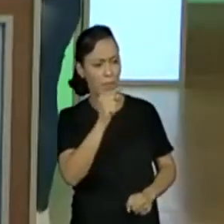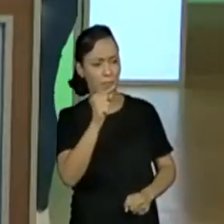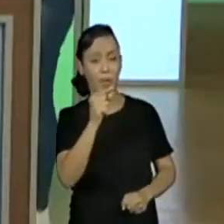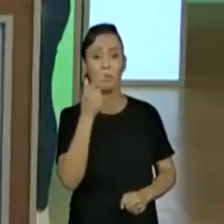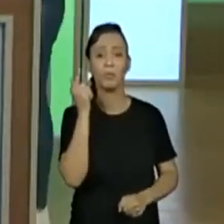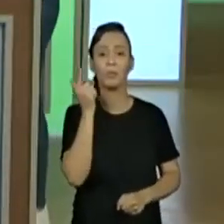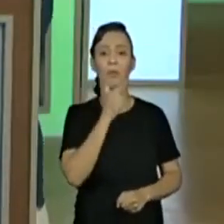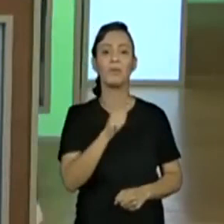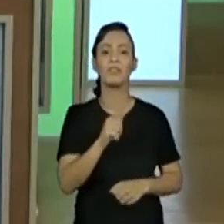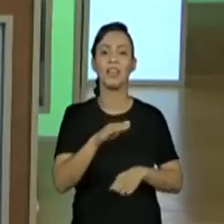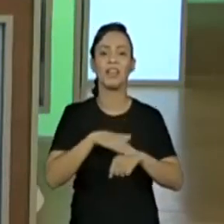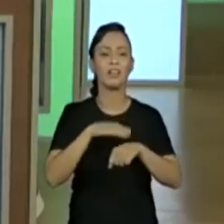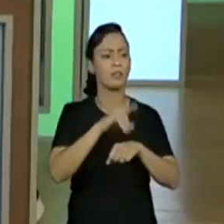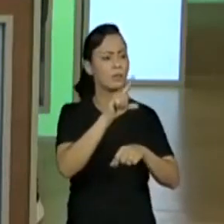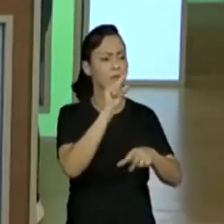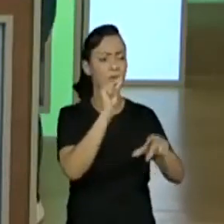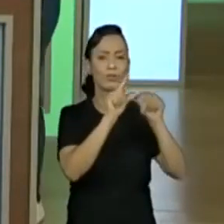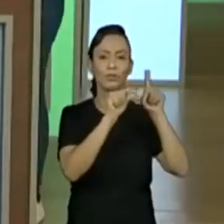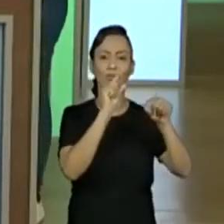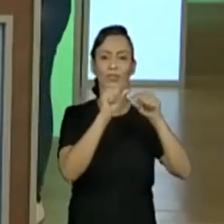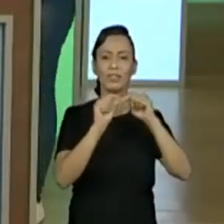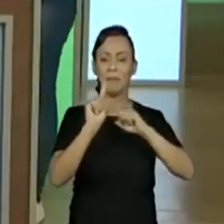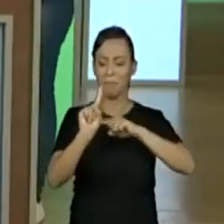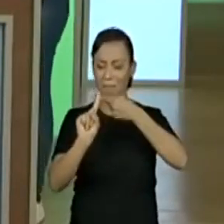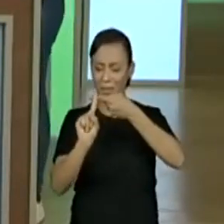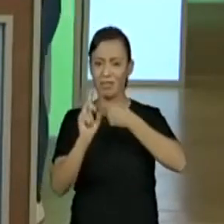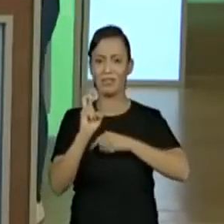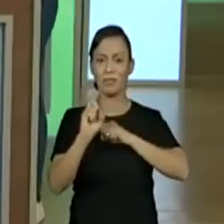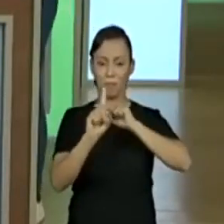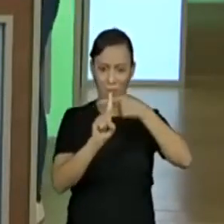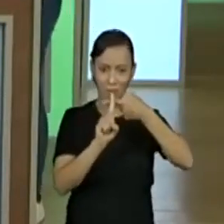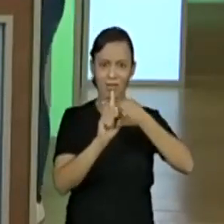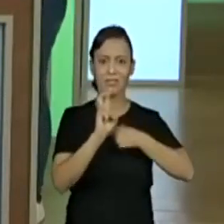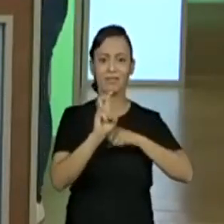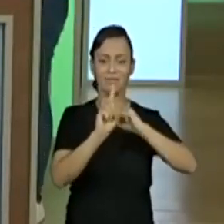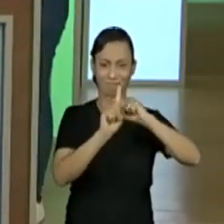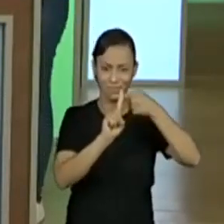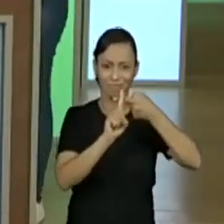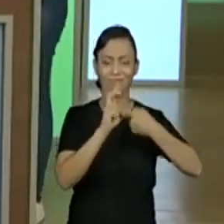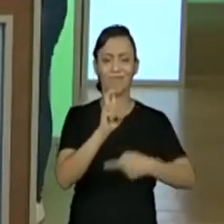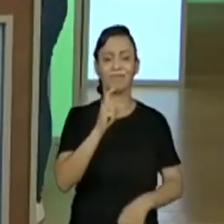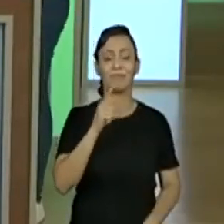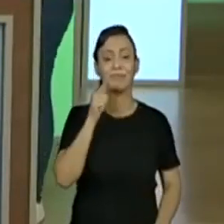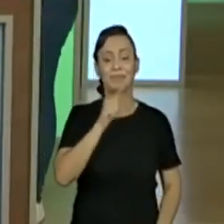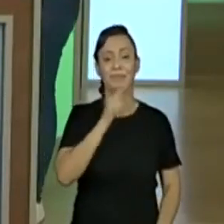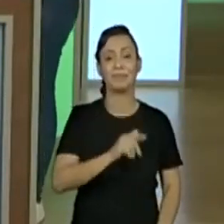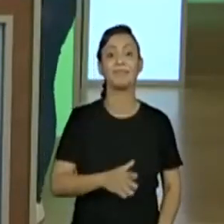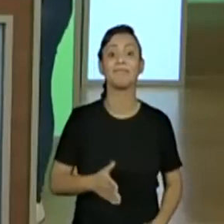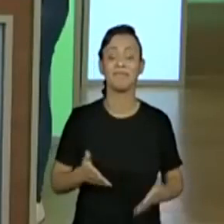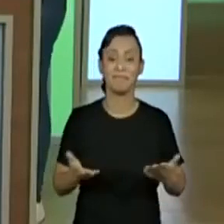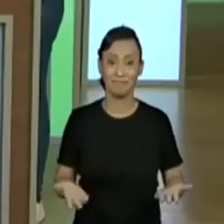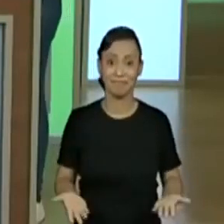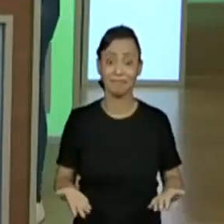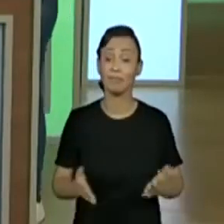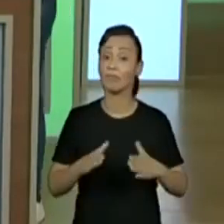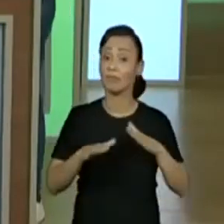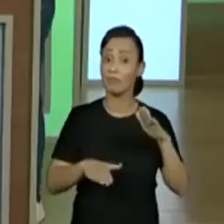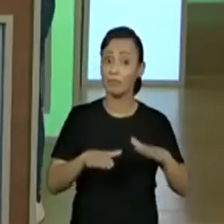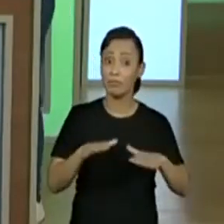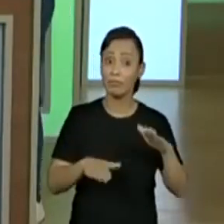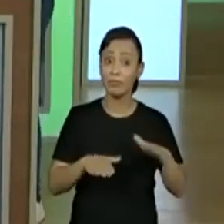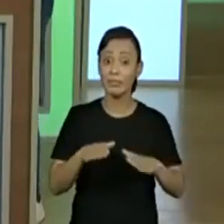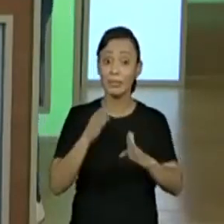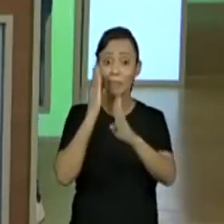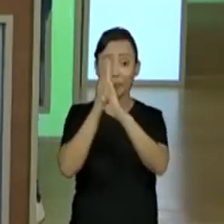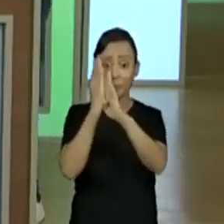decifrar esses padrões da sequência também é muito importante, porque às vezes Exato. Tem enunciados que não tem, né, professora? Só Sim. vem assim,